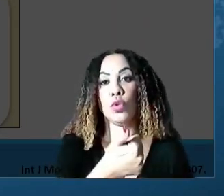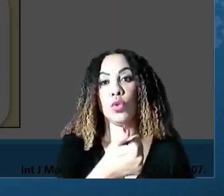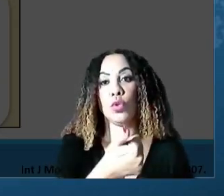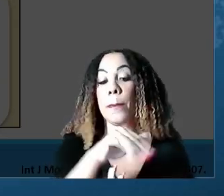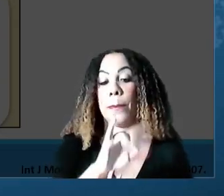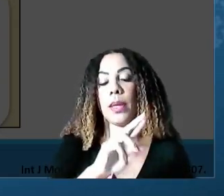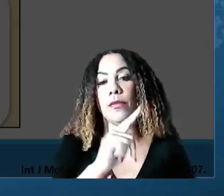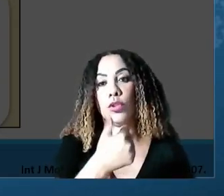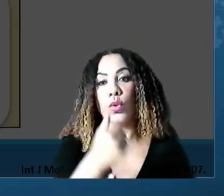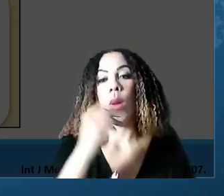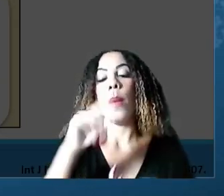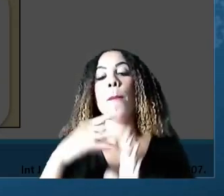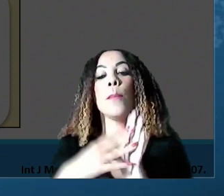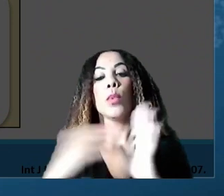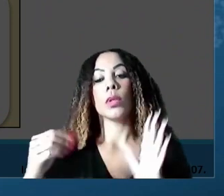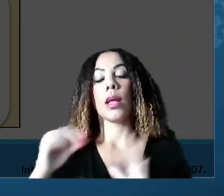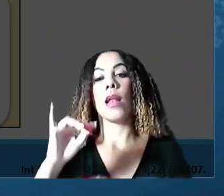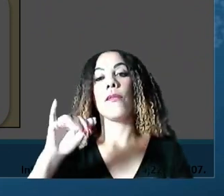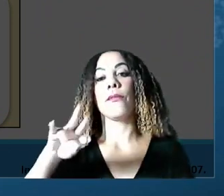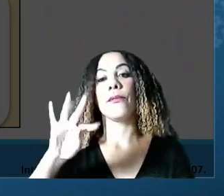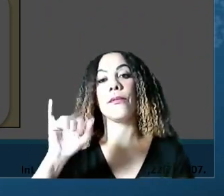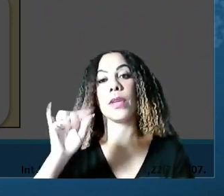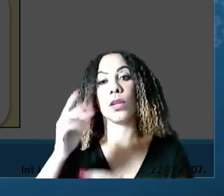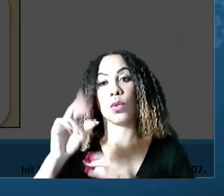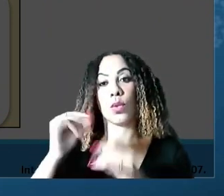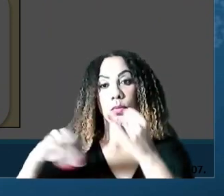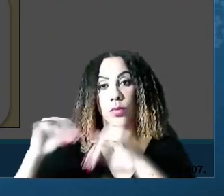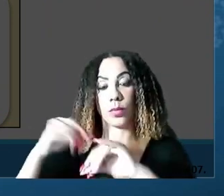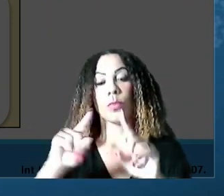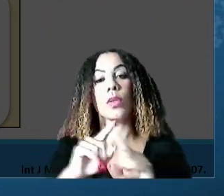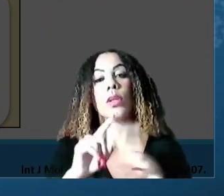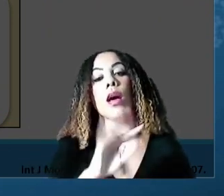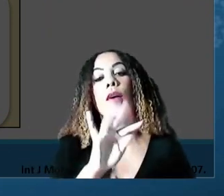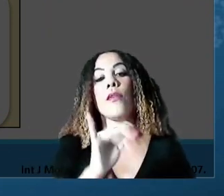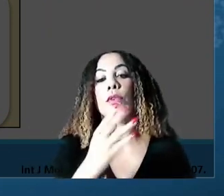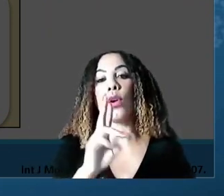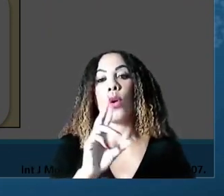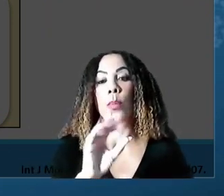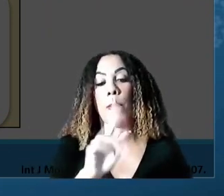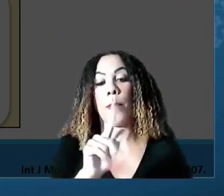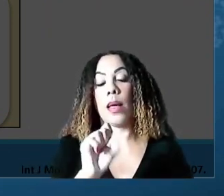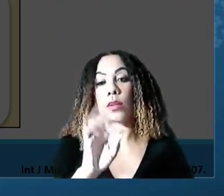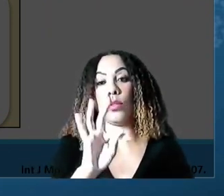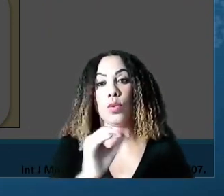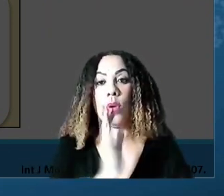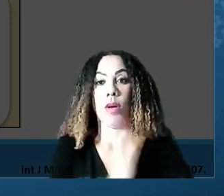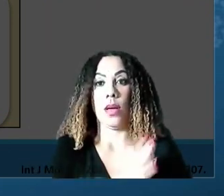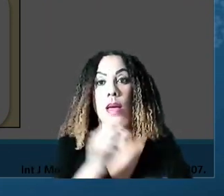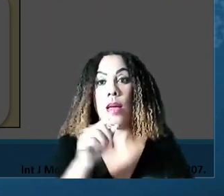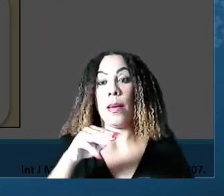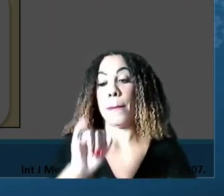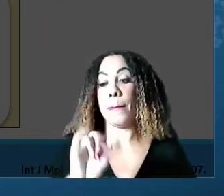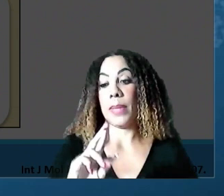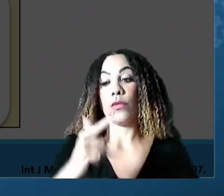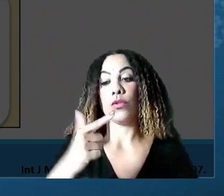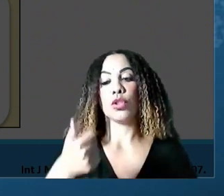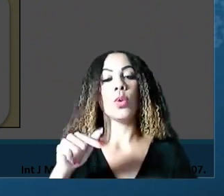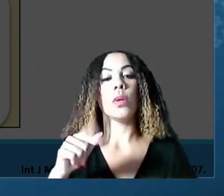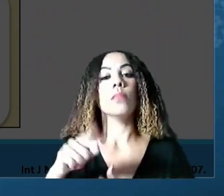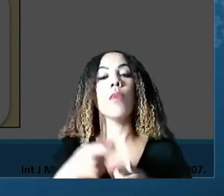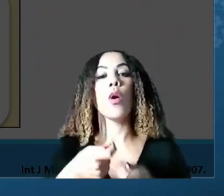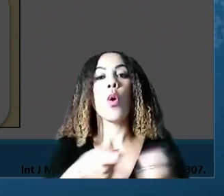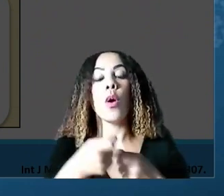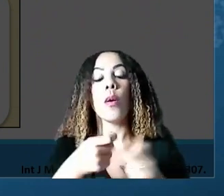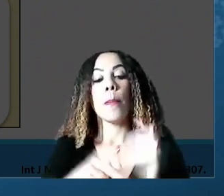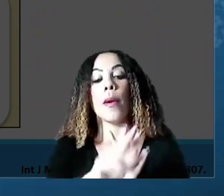né, em fibroblastos cardíacos, né, esse MIR21 ele regula a